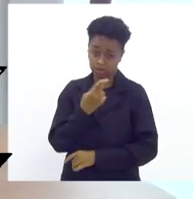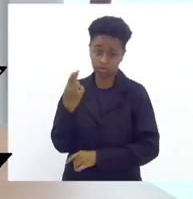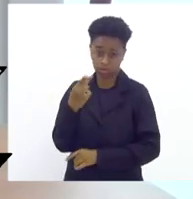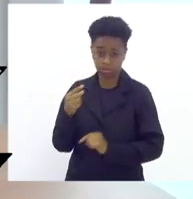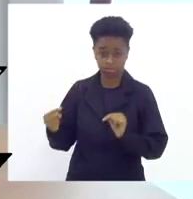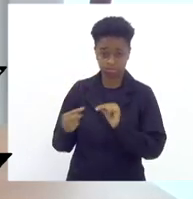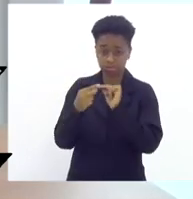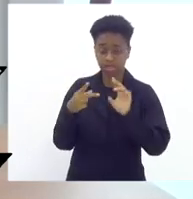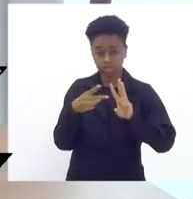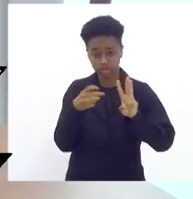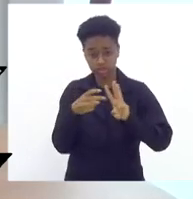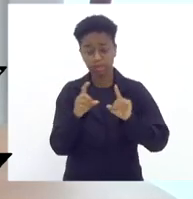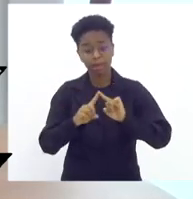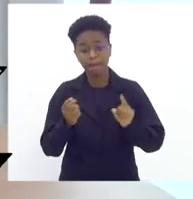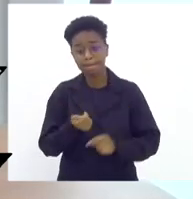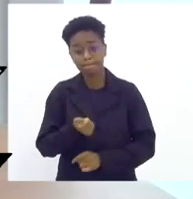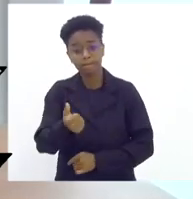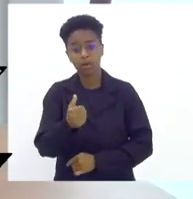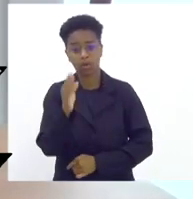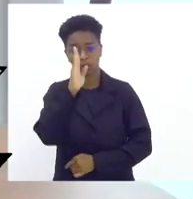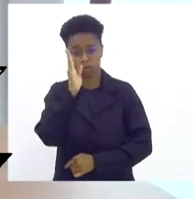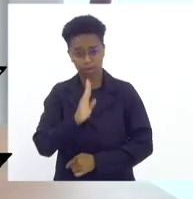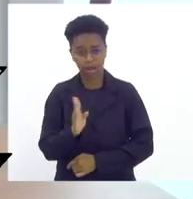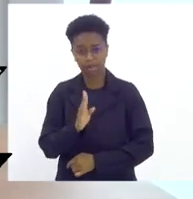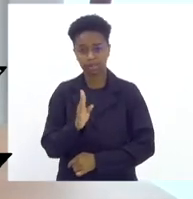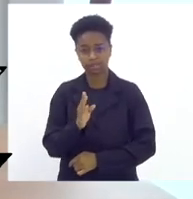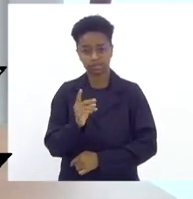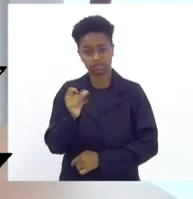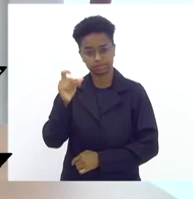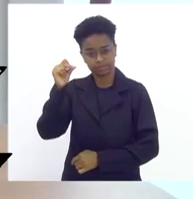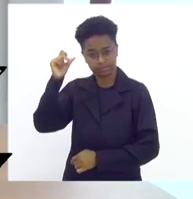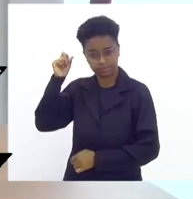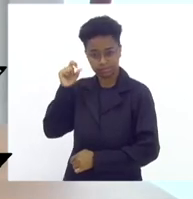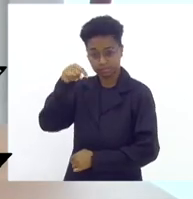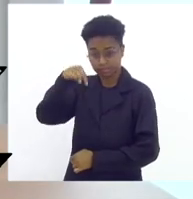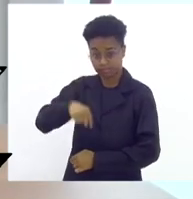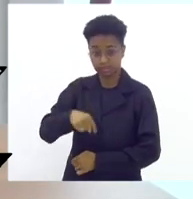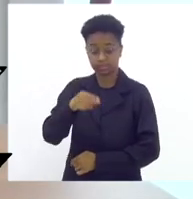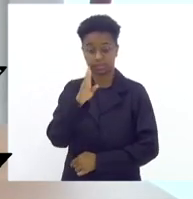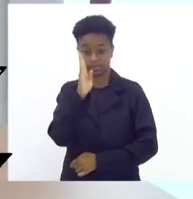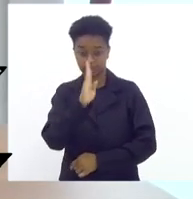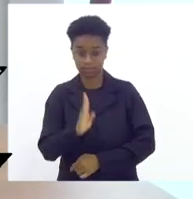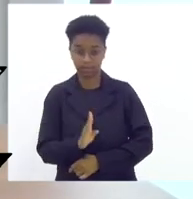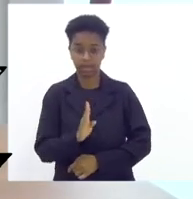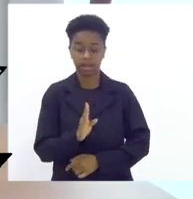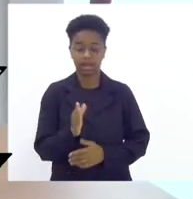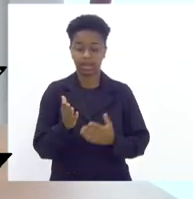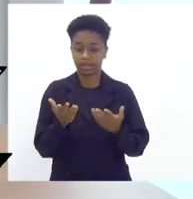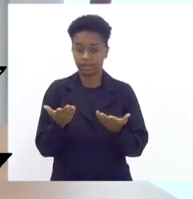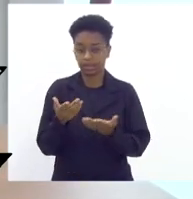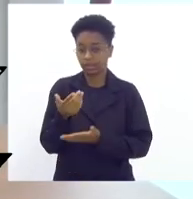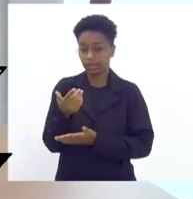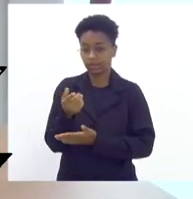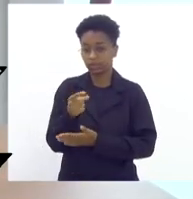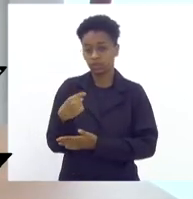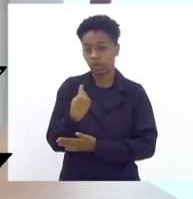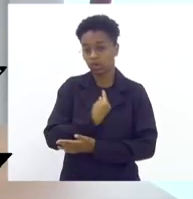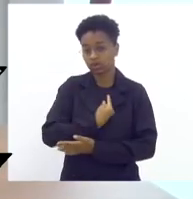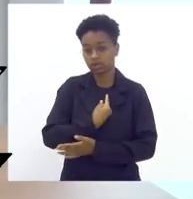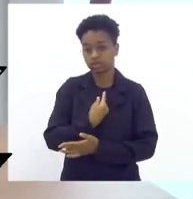nós brasileiros mais enraizados no nosso país tem então é nos